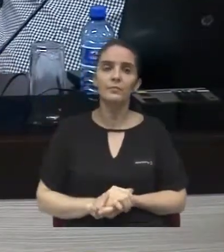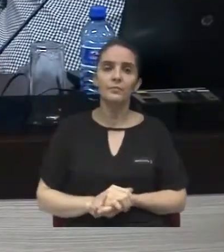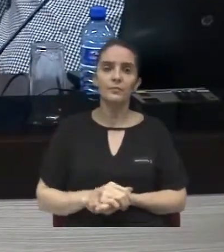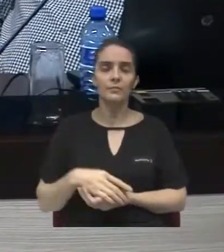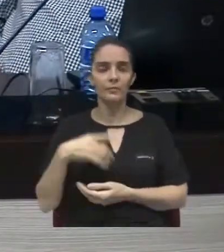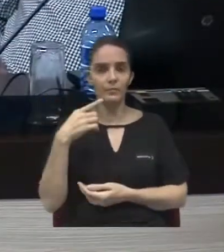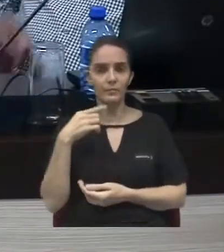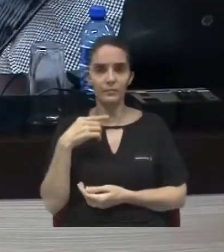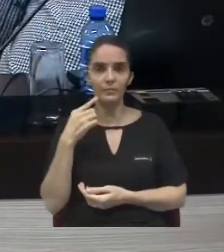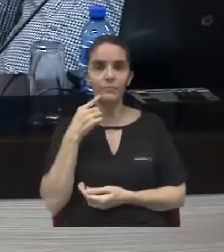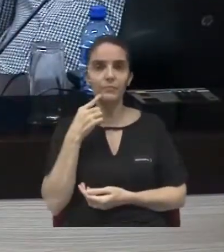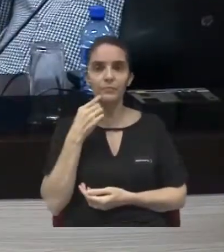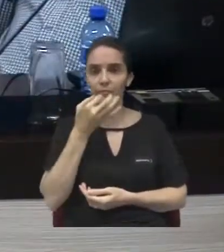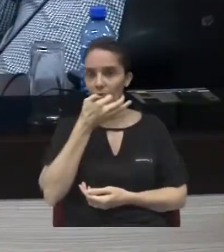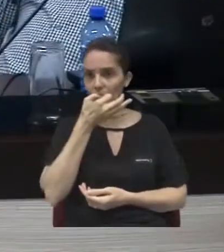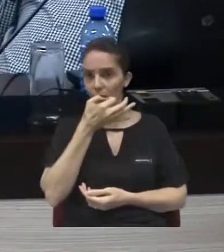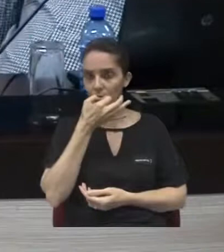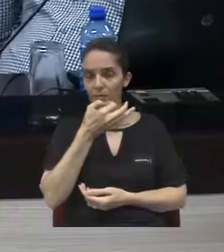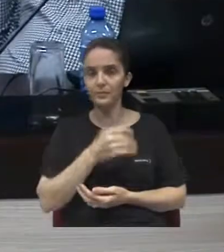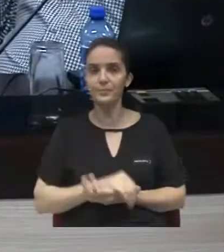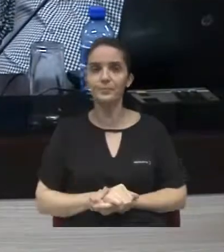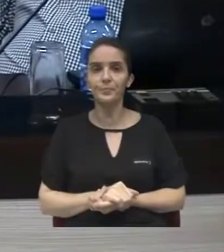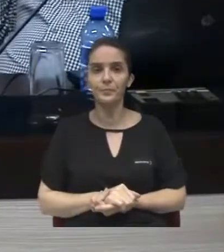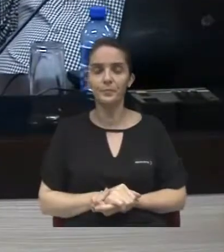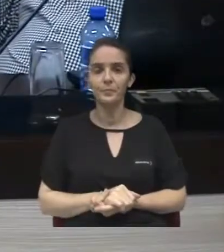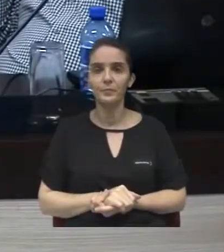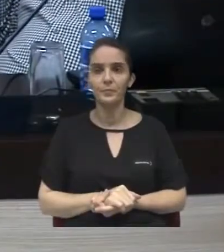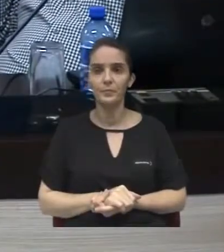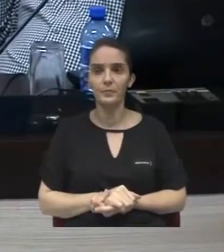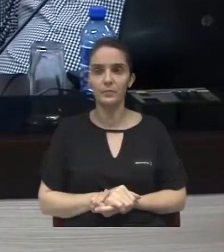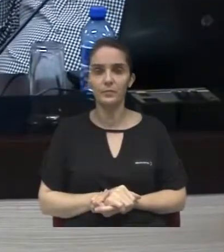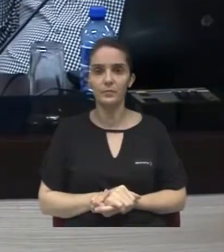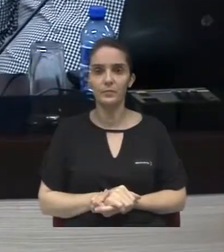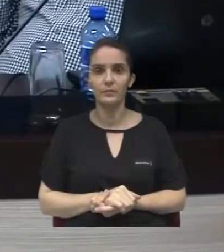o requerimento, o vereador Cleiton Silva.